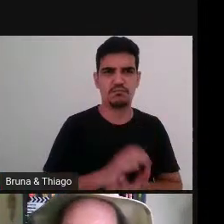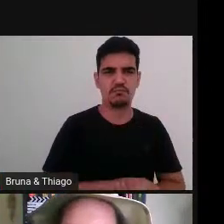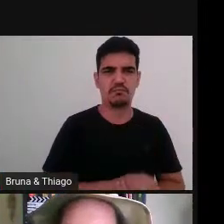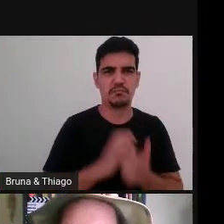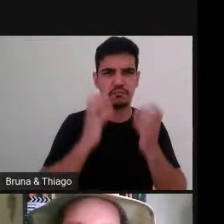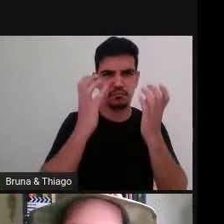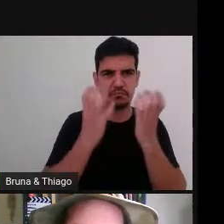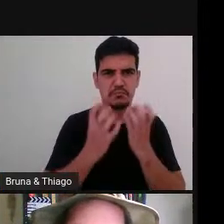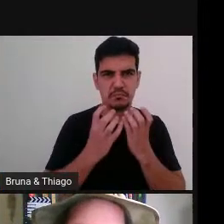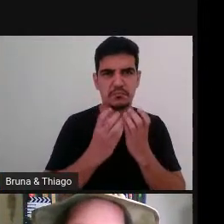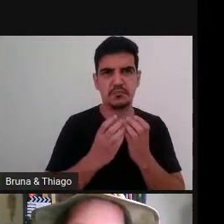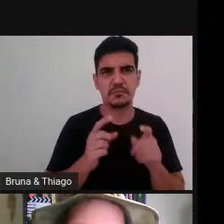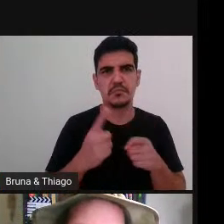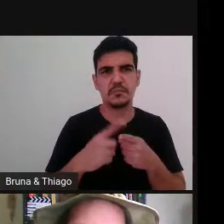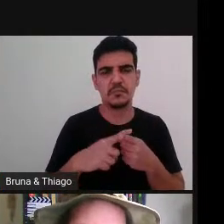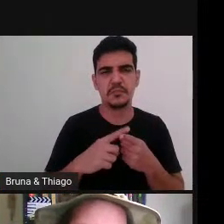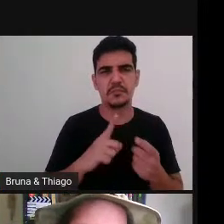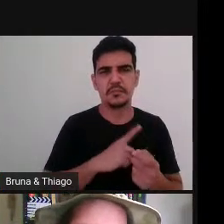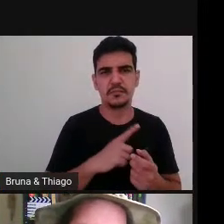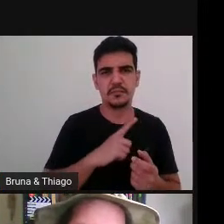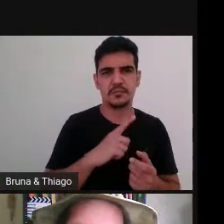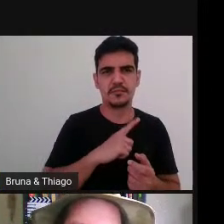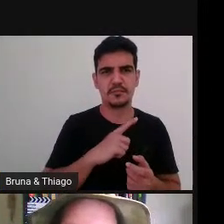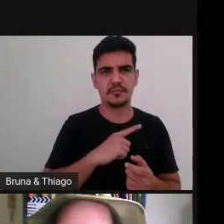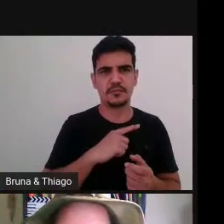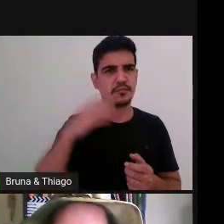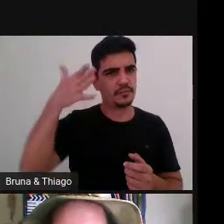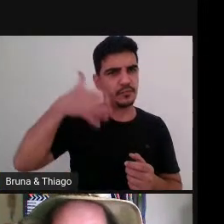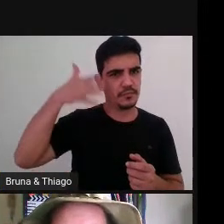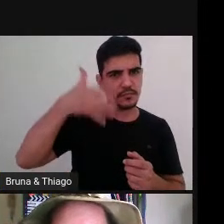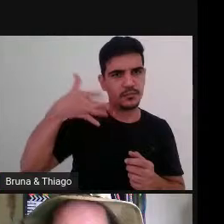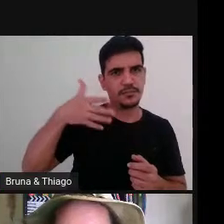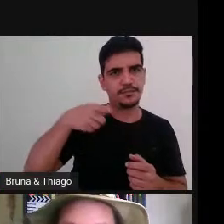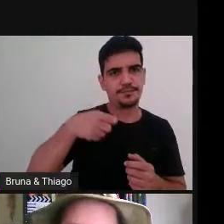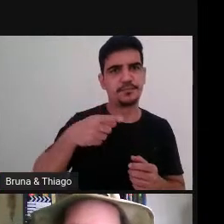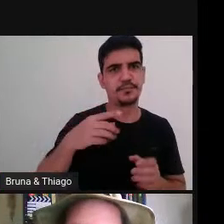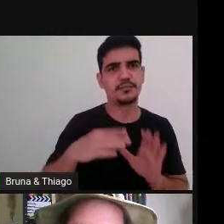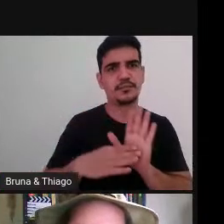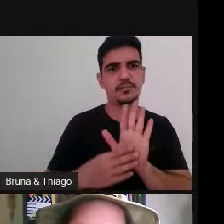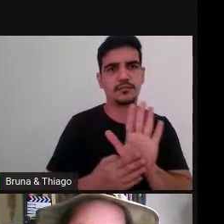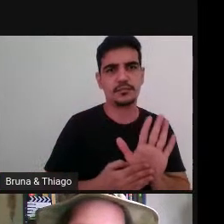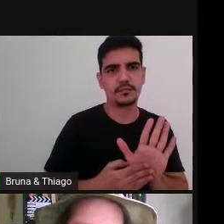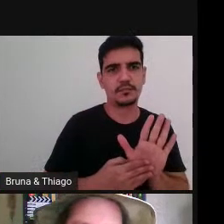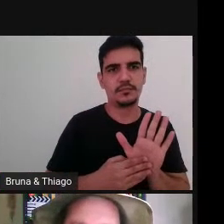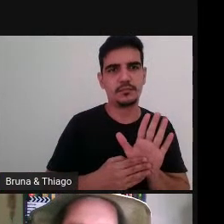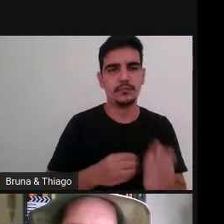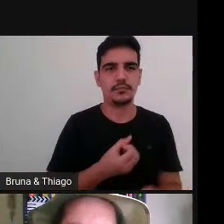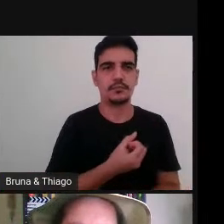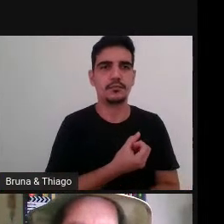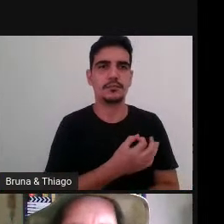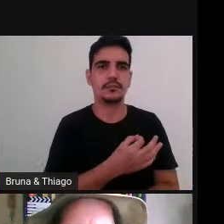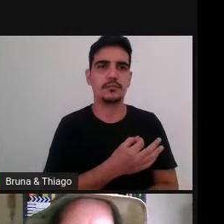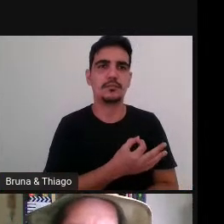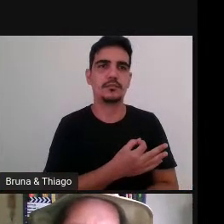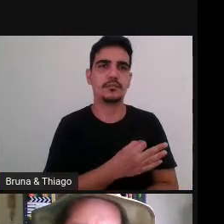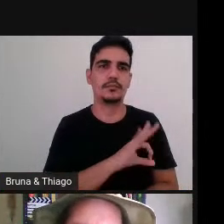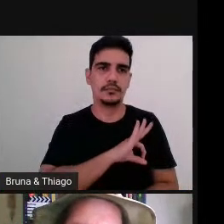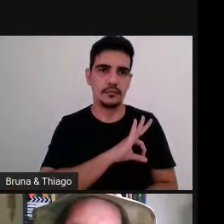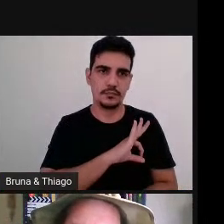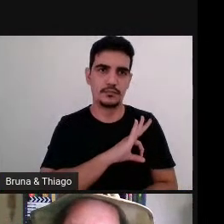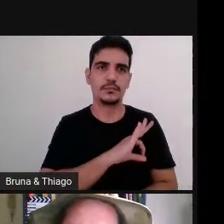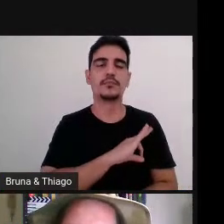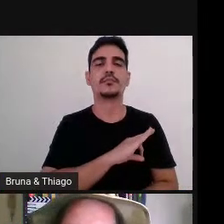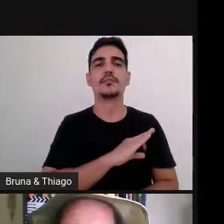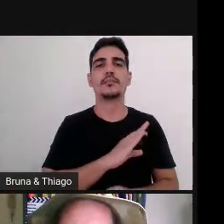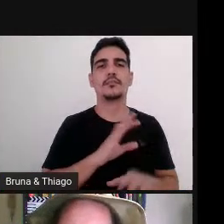gente tinha um bicho desse para instruções aqui. A gente recebeu da polícia, muito tempo atrás, 2008, 2009